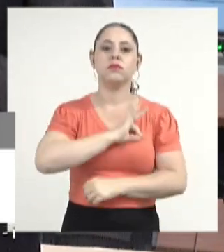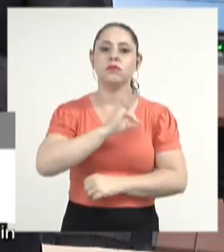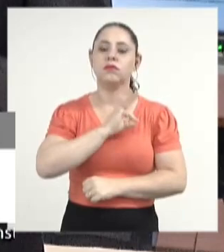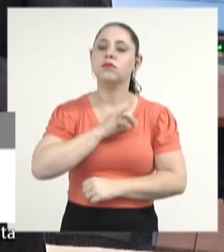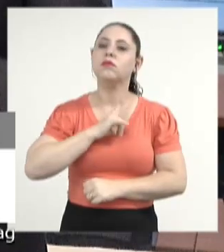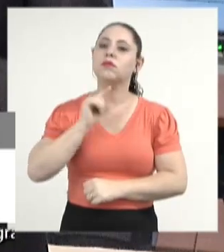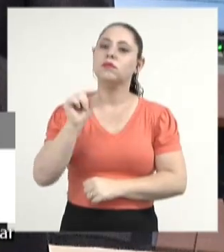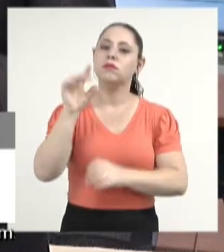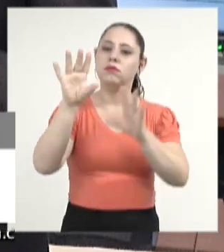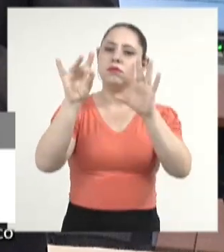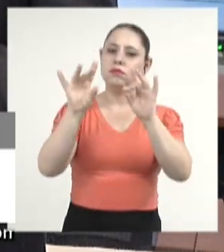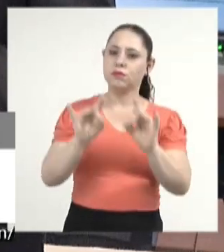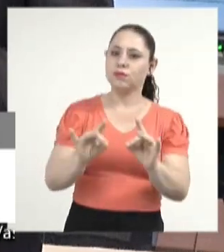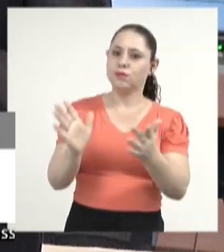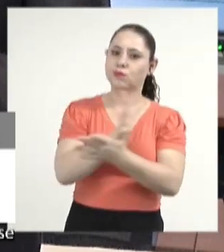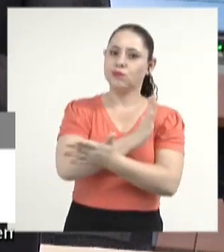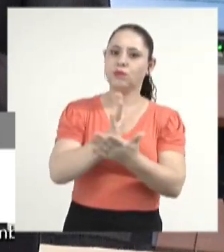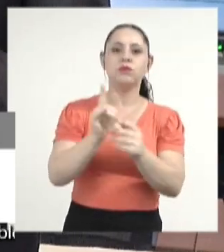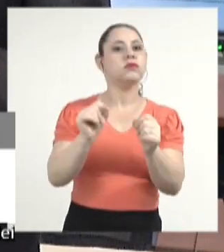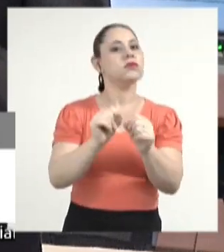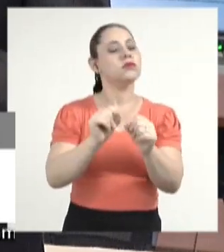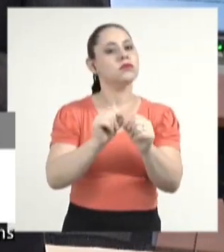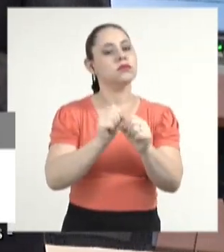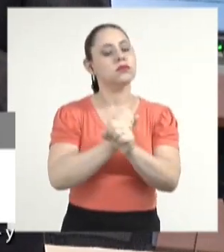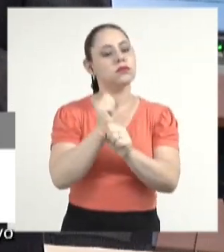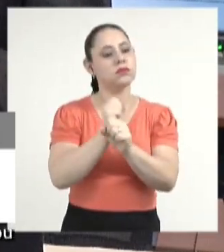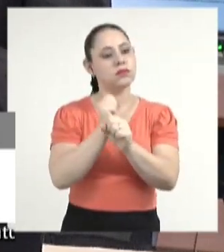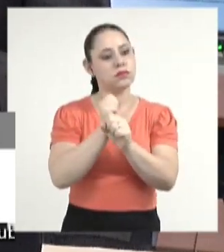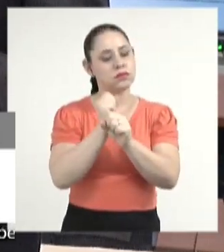que estabelece que os atos serão realizados